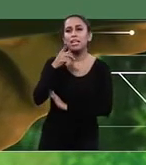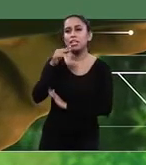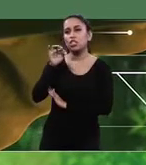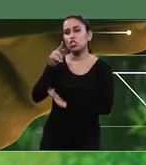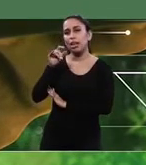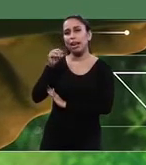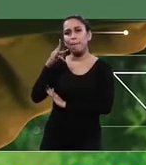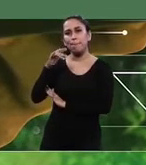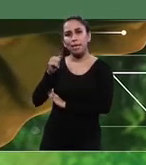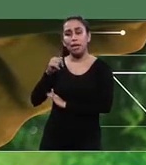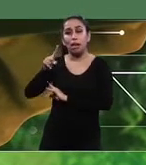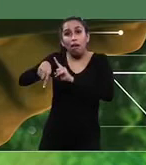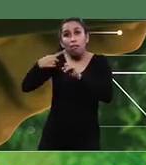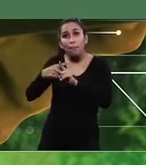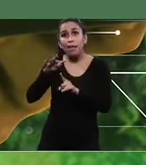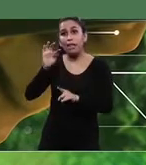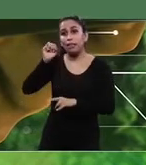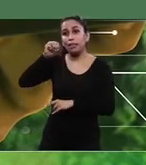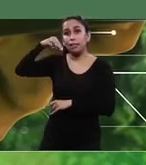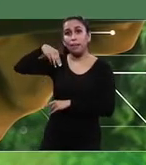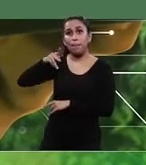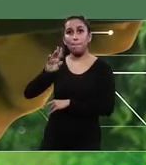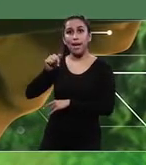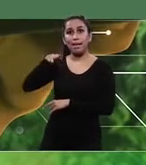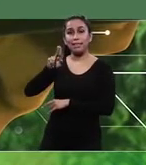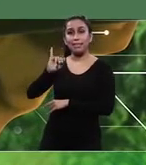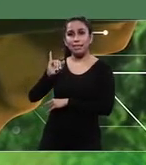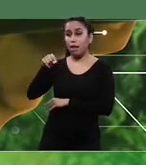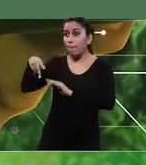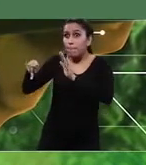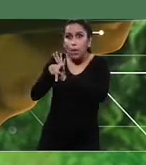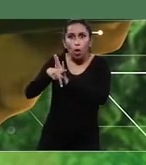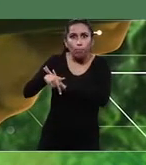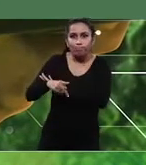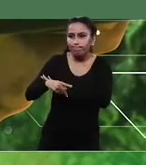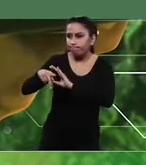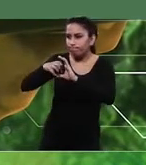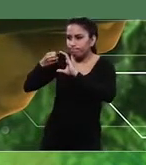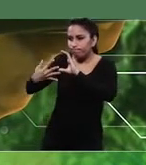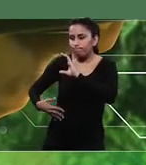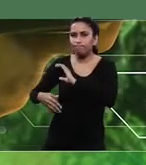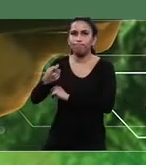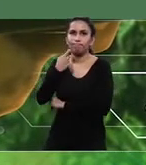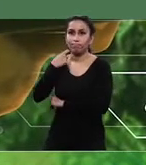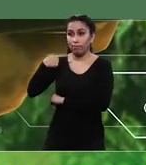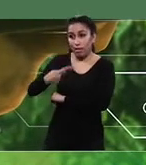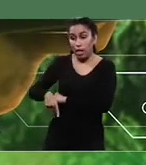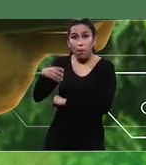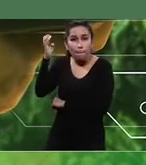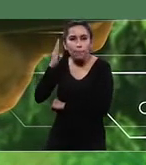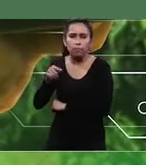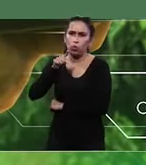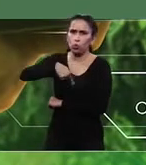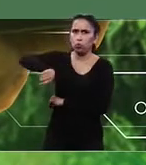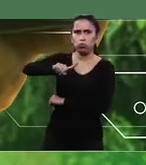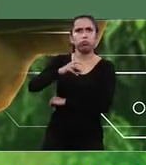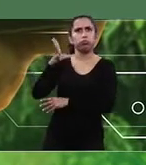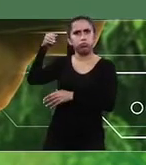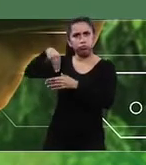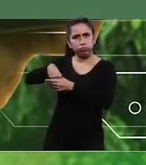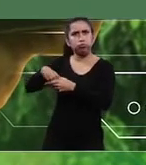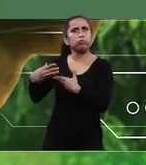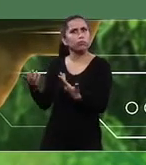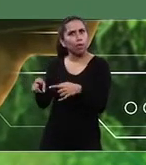como o tambaqui, né, de característica muito própria nossa, que estão inseridas nesse esforço de promoção de negócios. Também temos